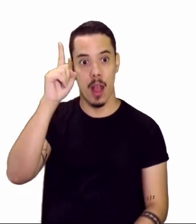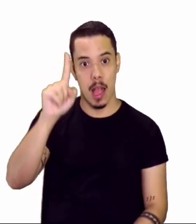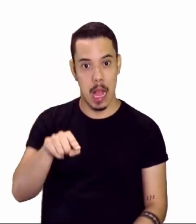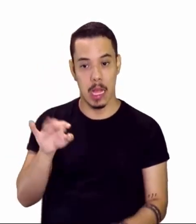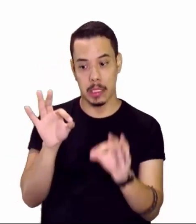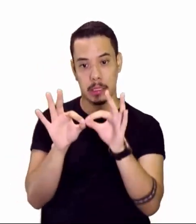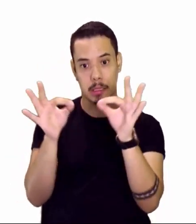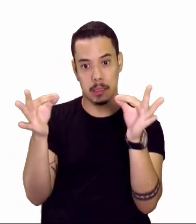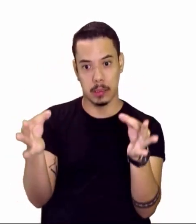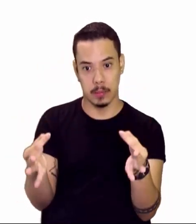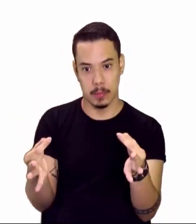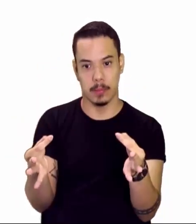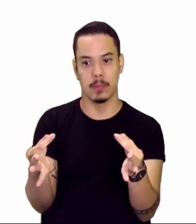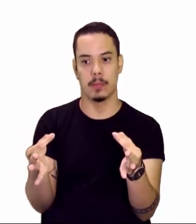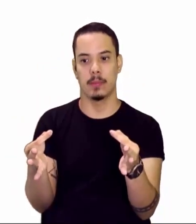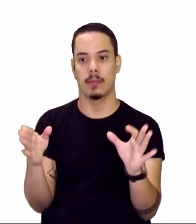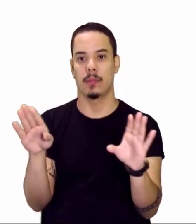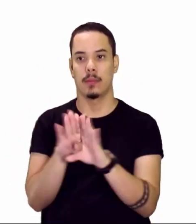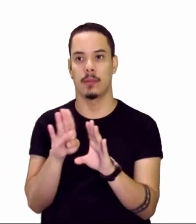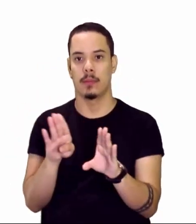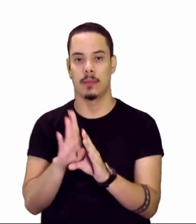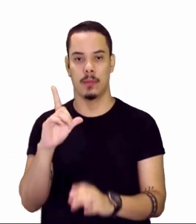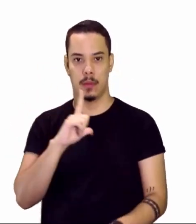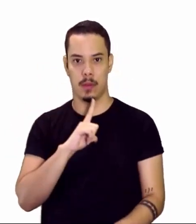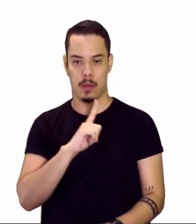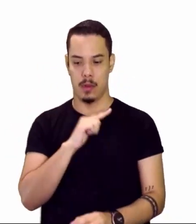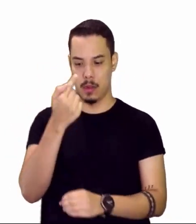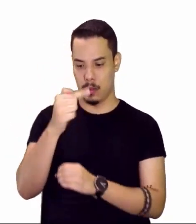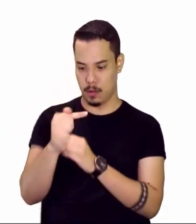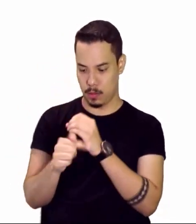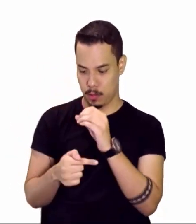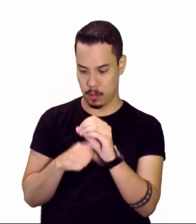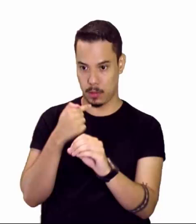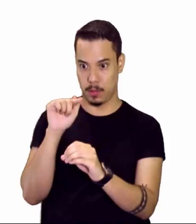substância simples, onde você tenha átomos com